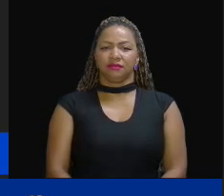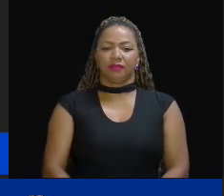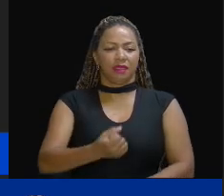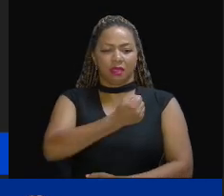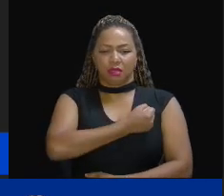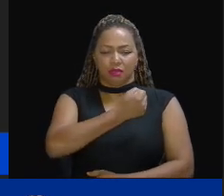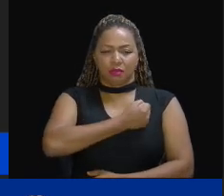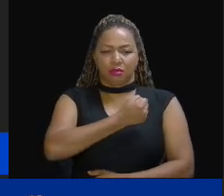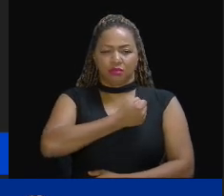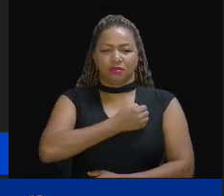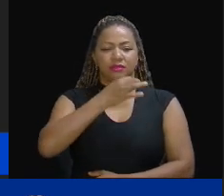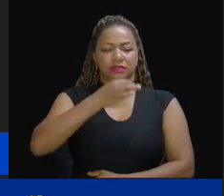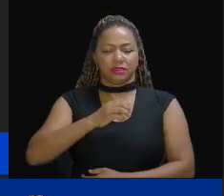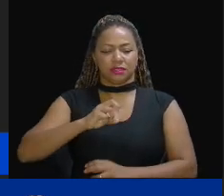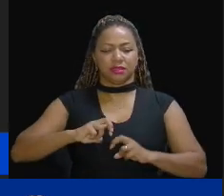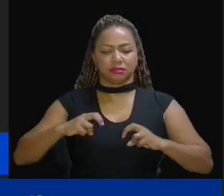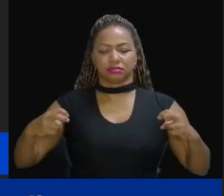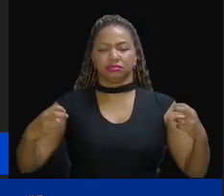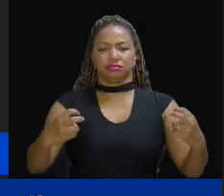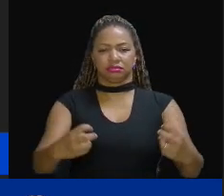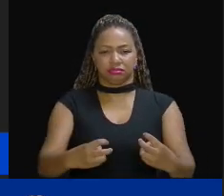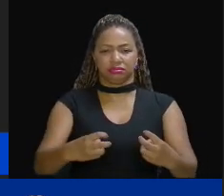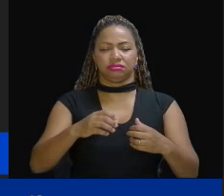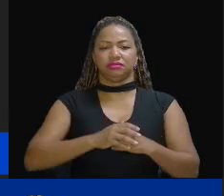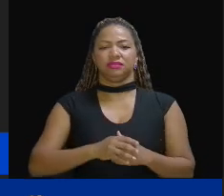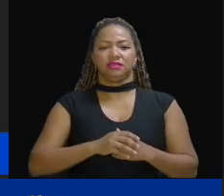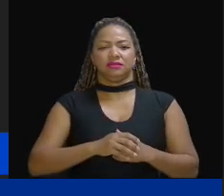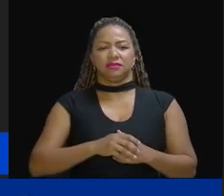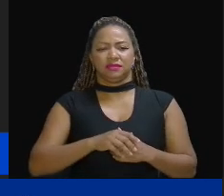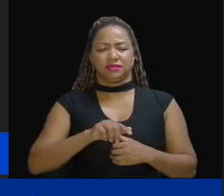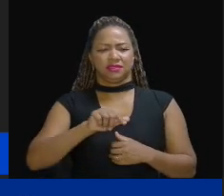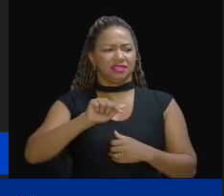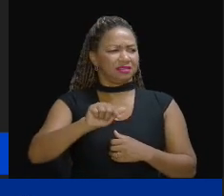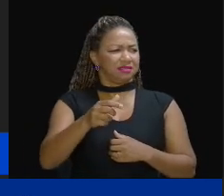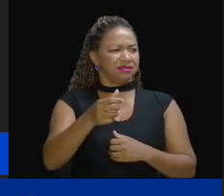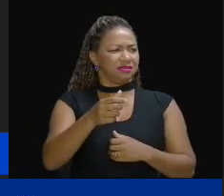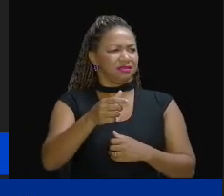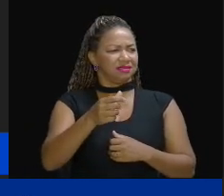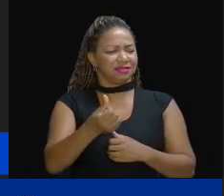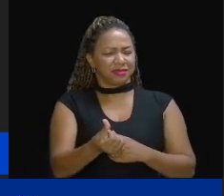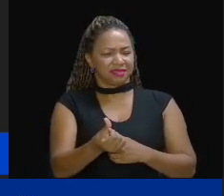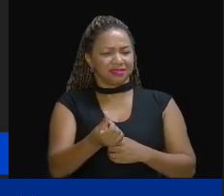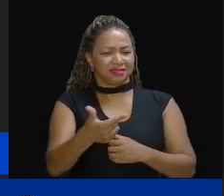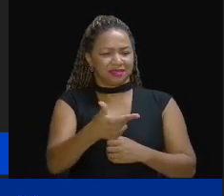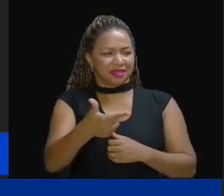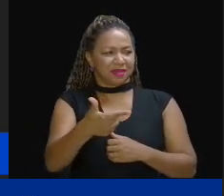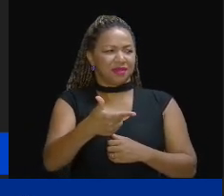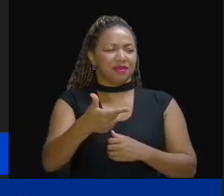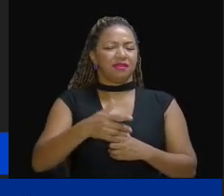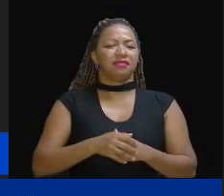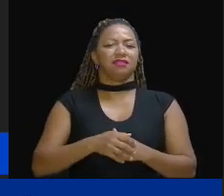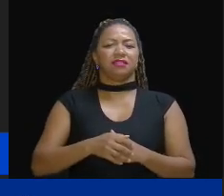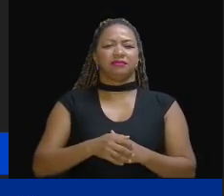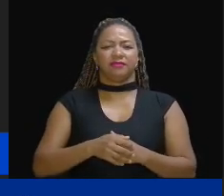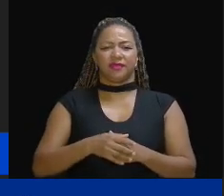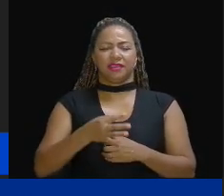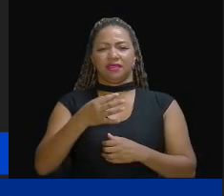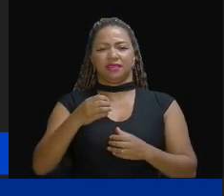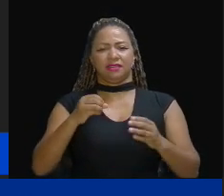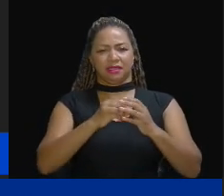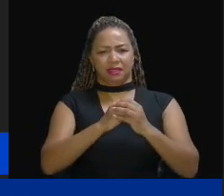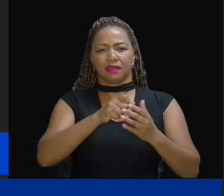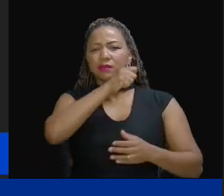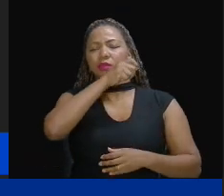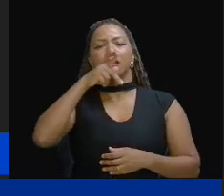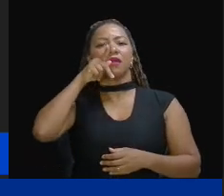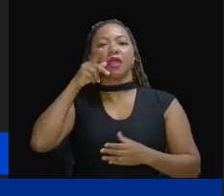Vendo o número legal, declaro aberta a o presidente 72ª do TRE, sessão judiciária ordinária do Tribunal Regional Eleitoral do